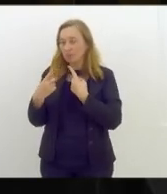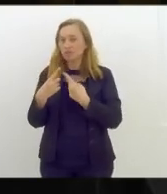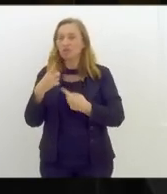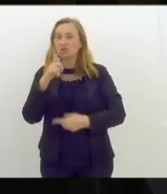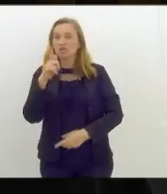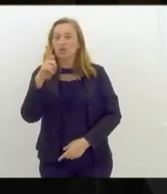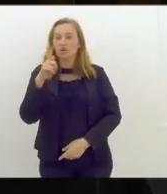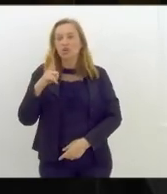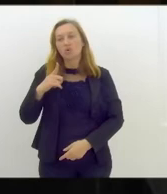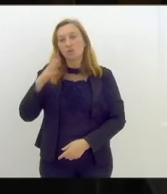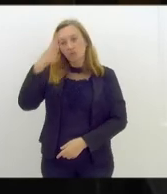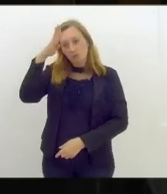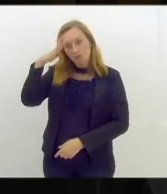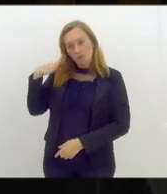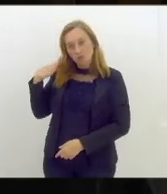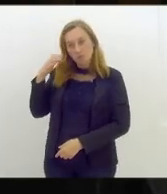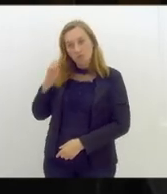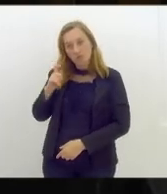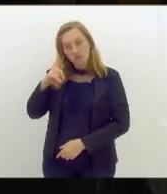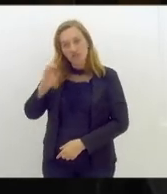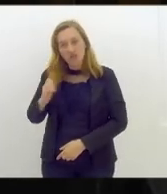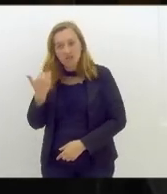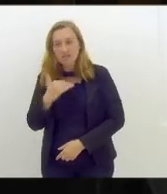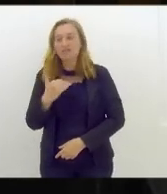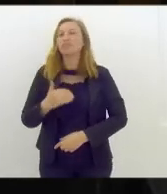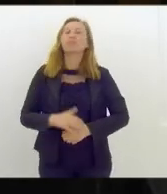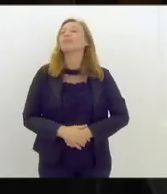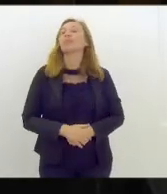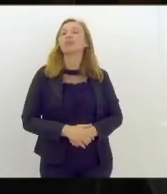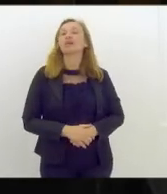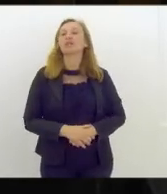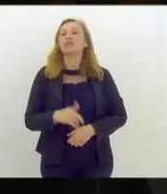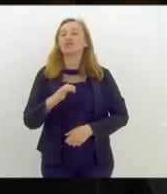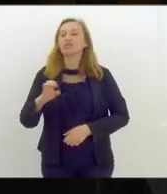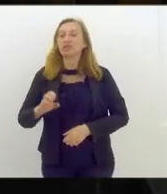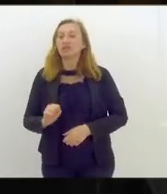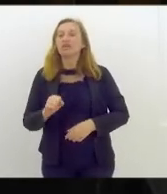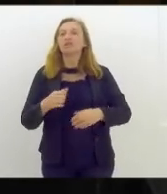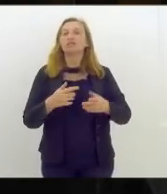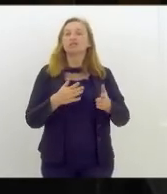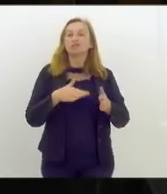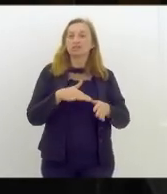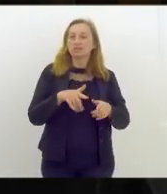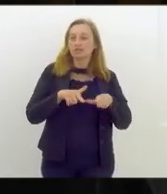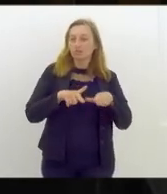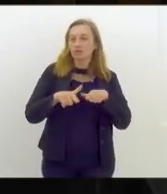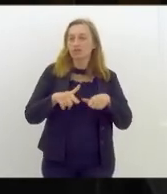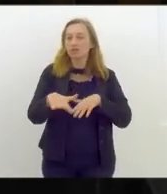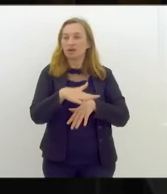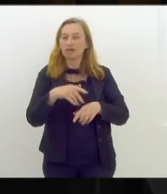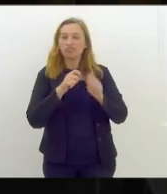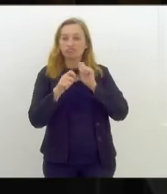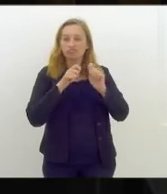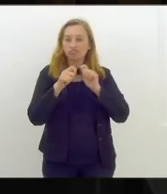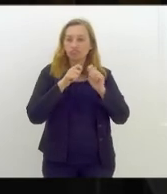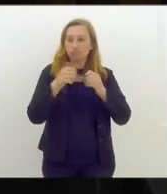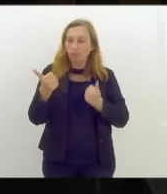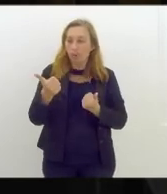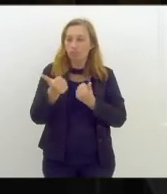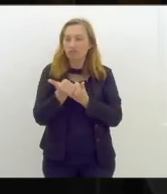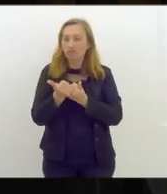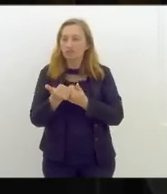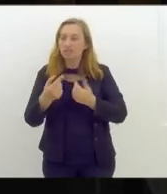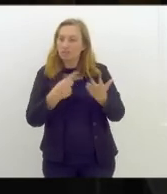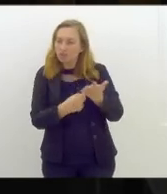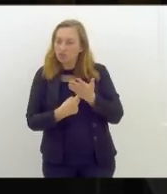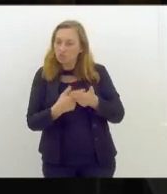uma história anterior com a Maerj também, onde ela trabalhou na assessoria de imprensa, e é uma parceira, me ajuda com várias